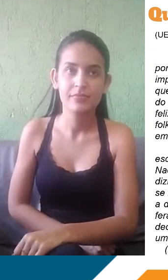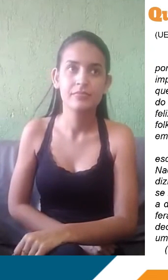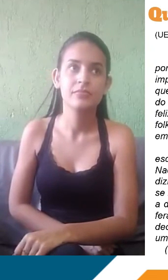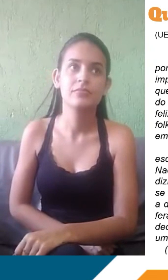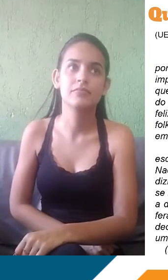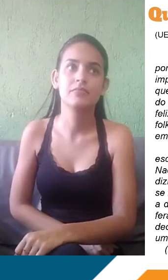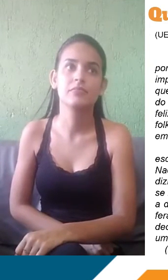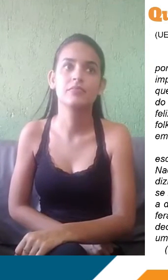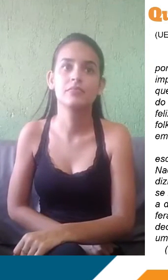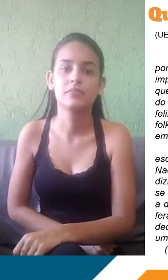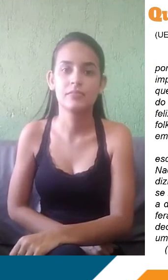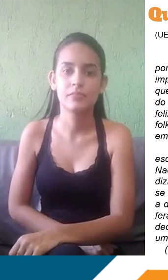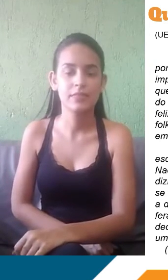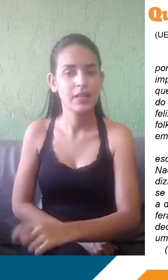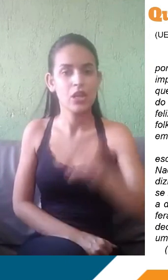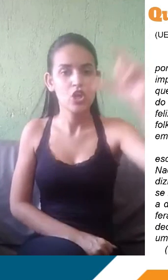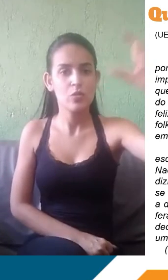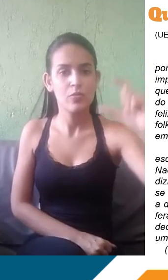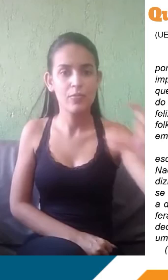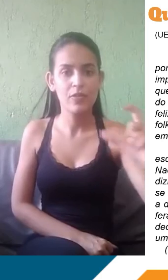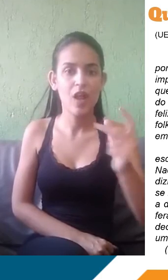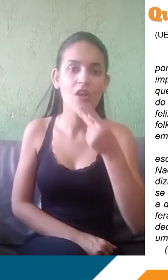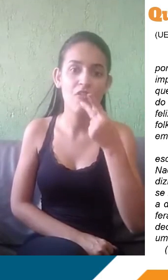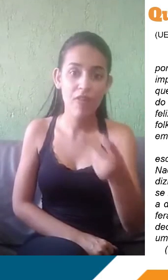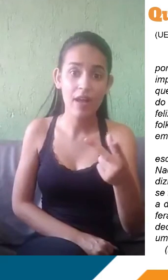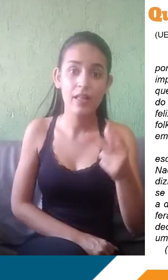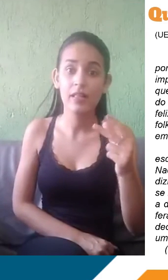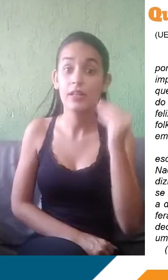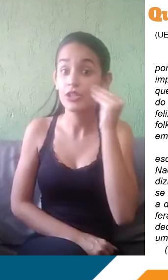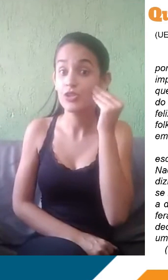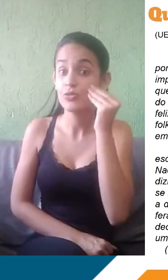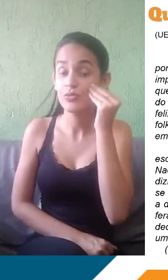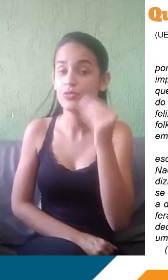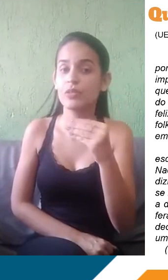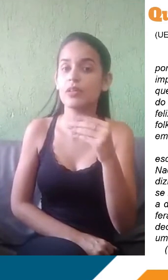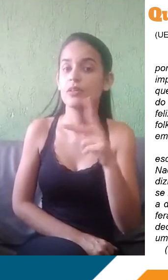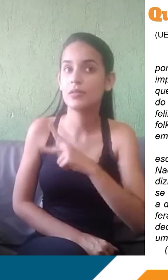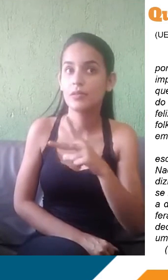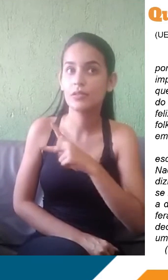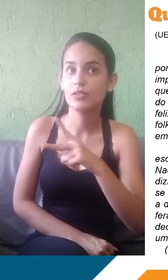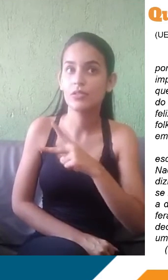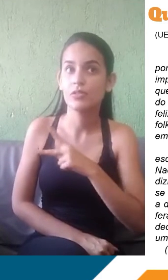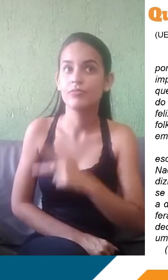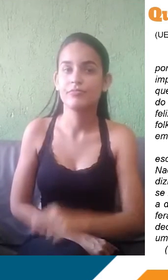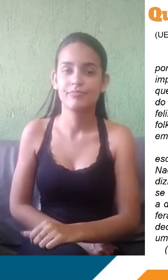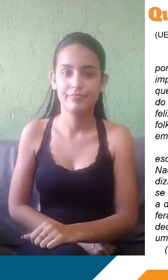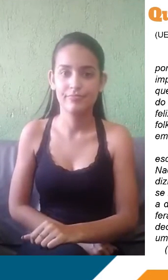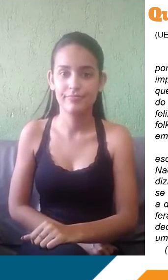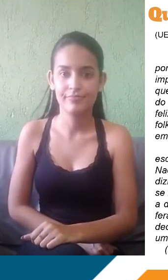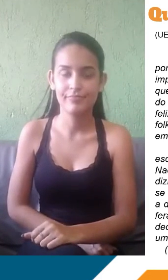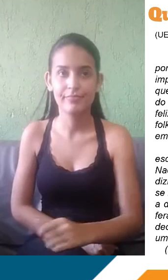de suas próprias experiências, o que configura o seguinte método de raciocínio. Letra A, indutivo, pensando